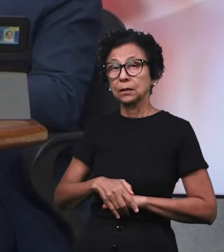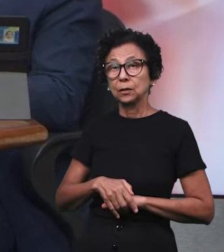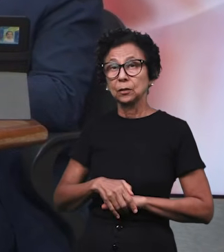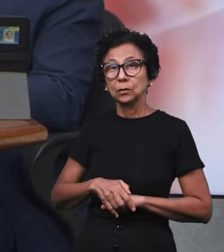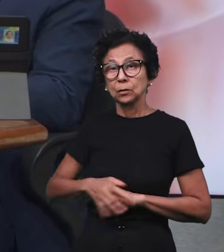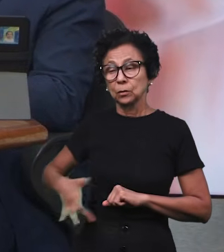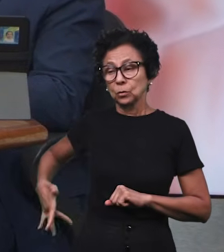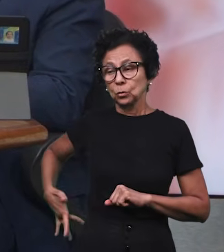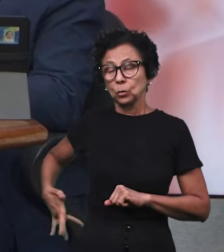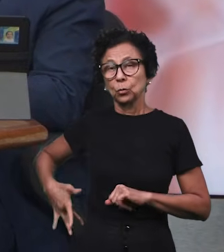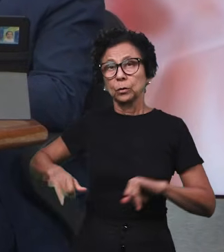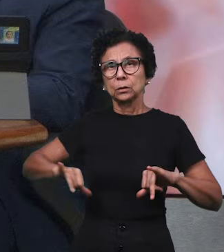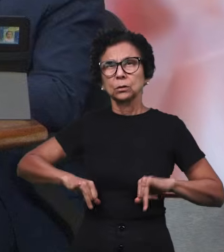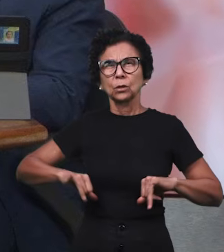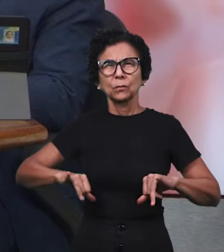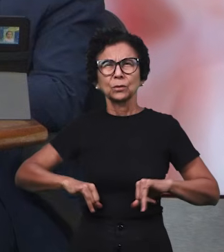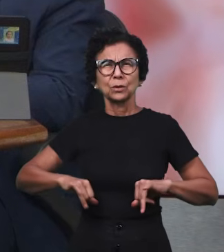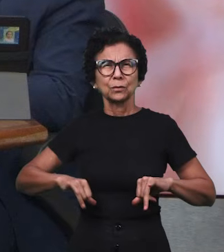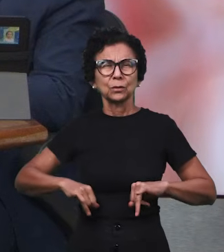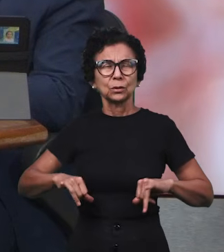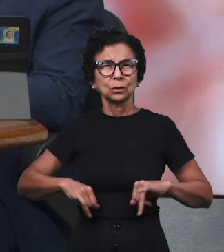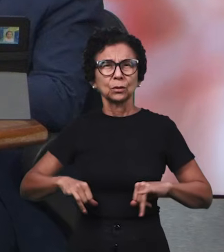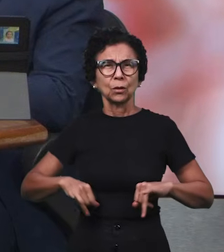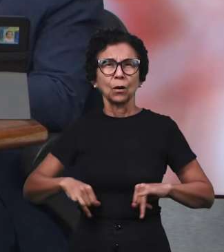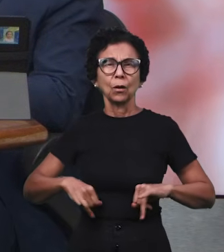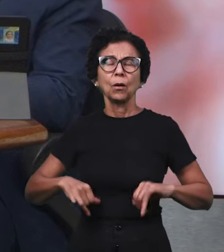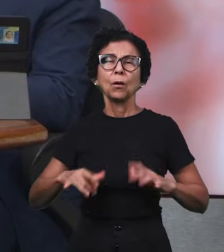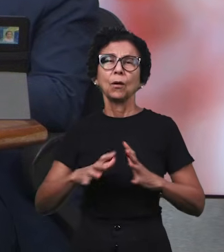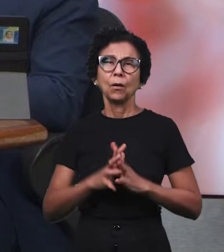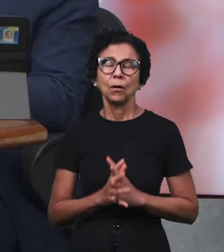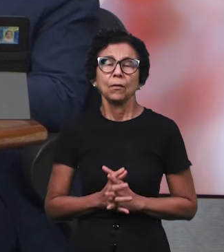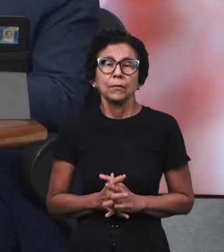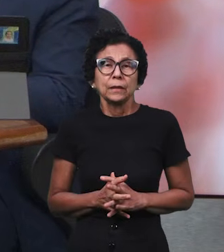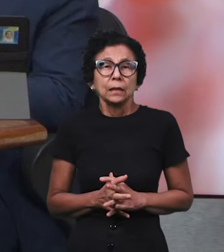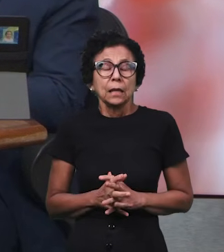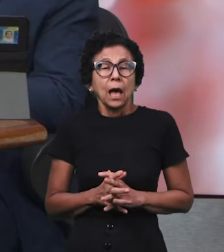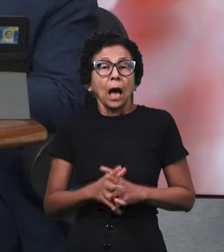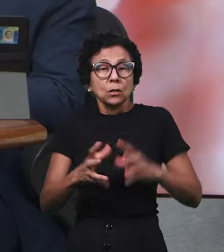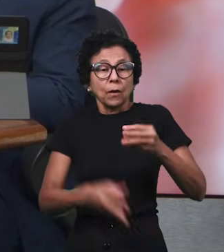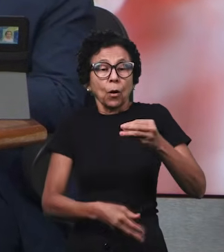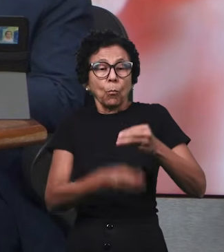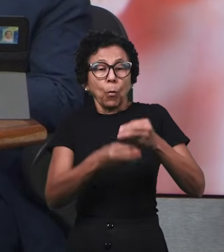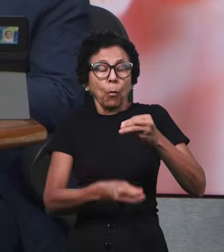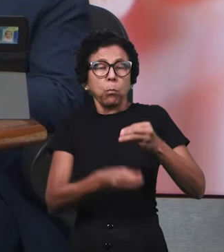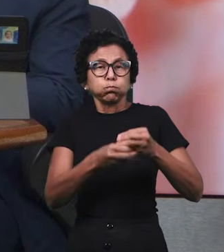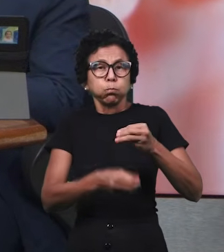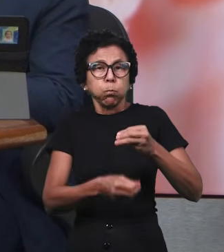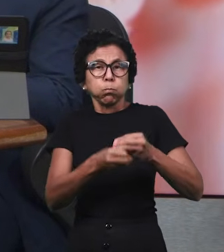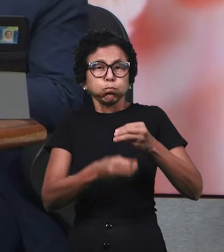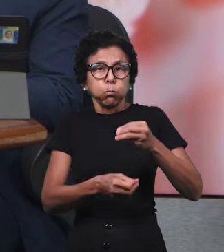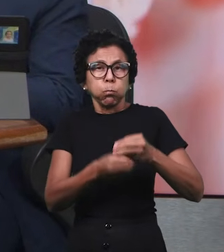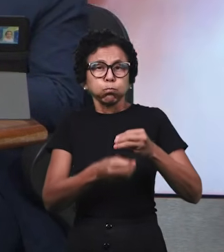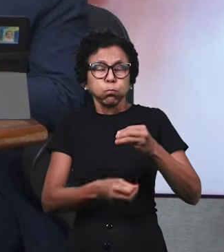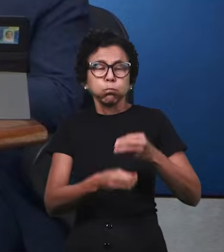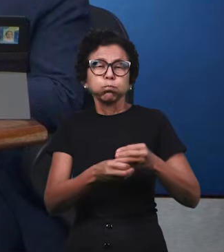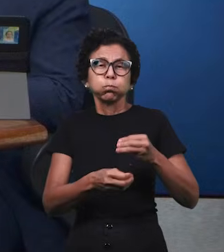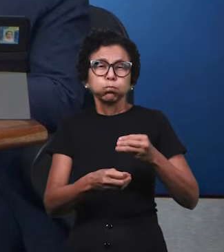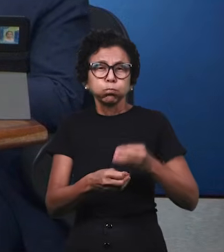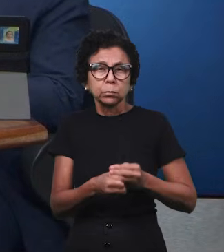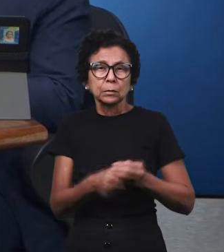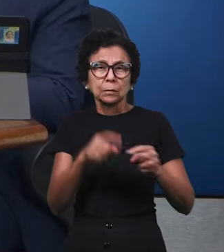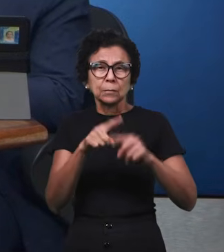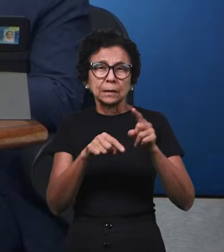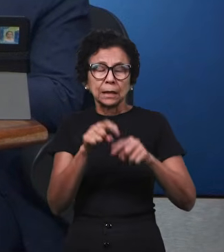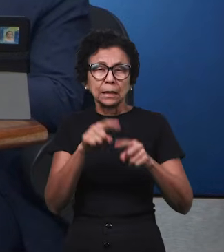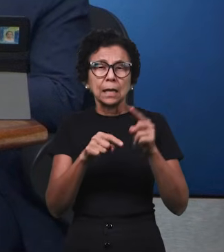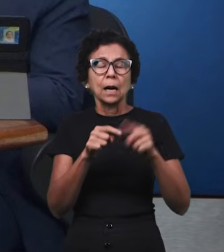coisas e vai acumular os metabólitos, que a gente chama as toxinas, lá dentro dele. Então, se isso ficar por muito tempo,